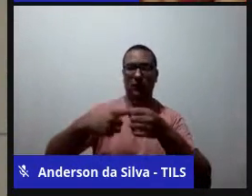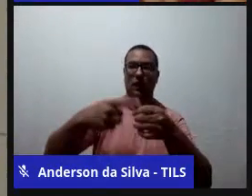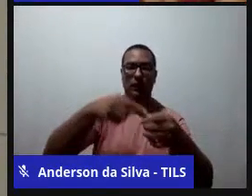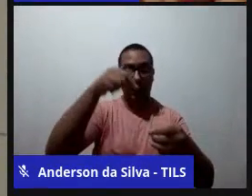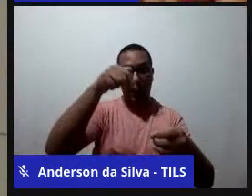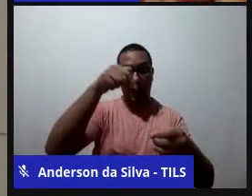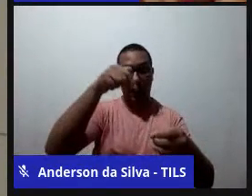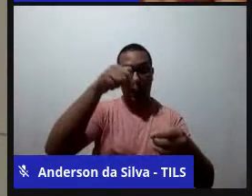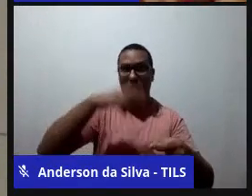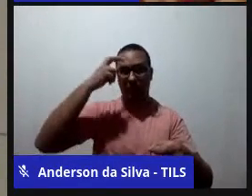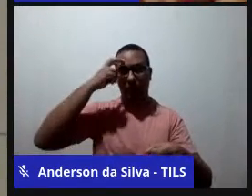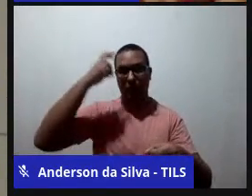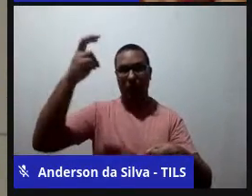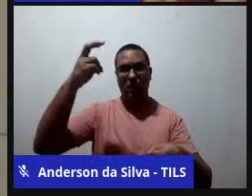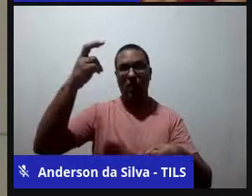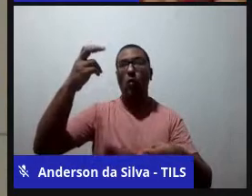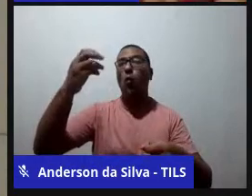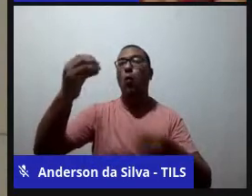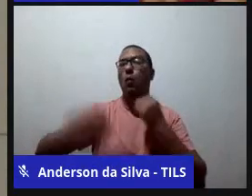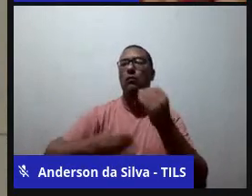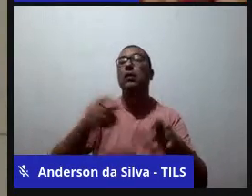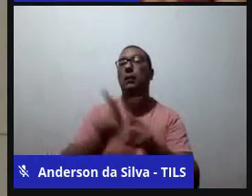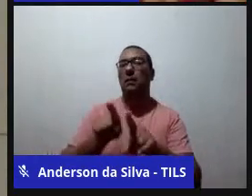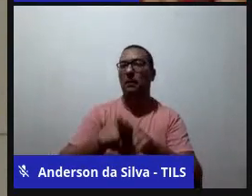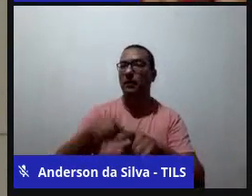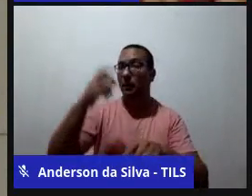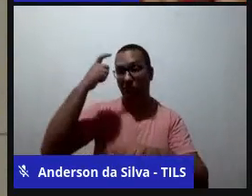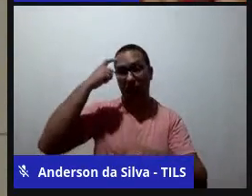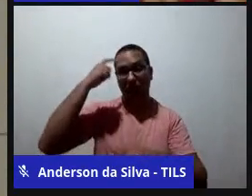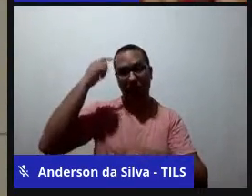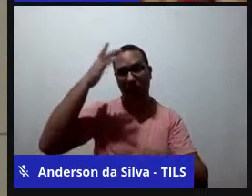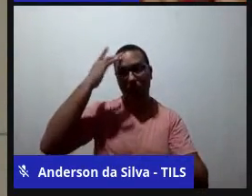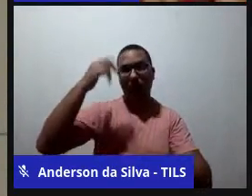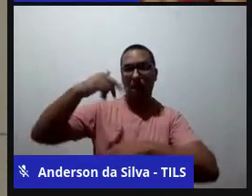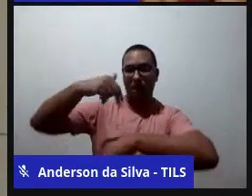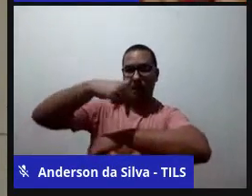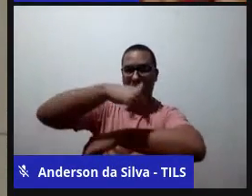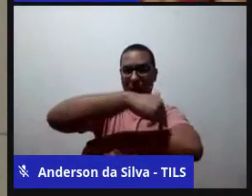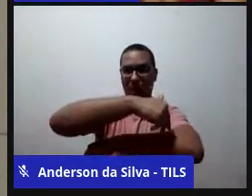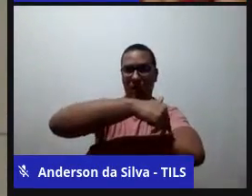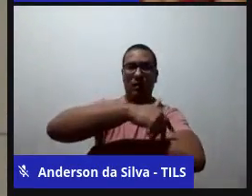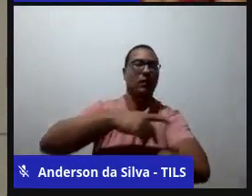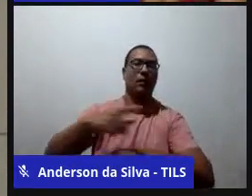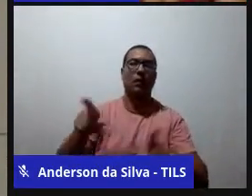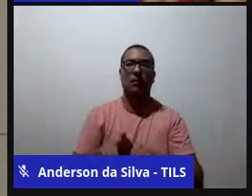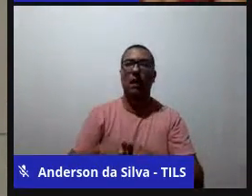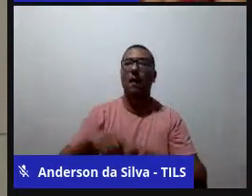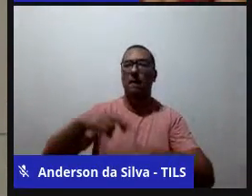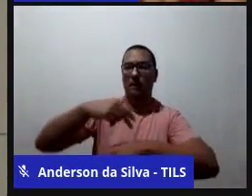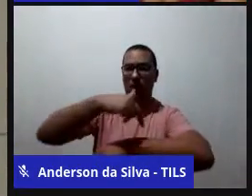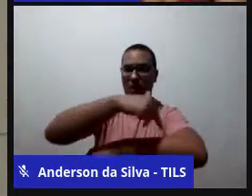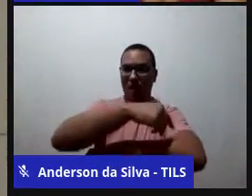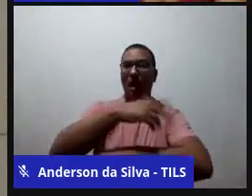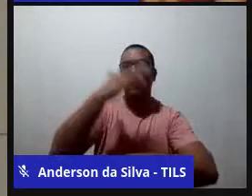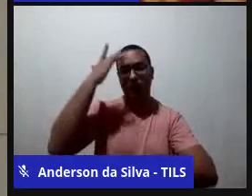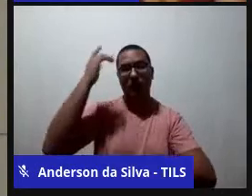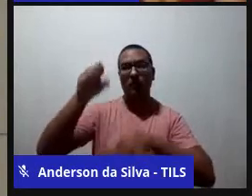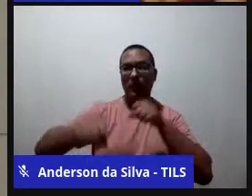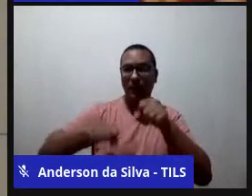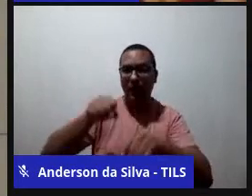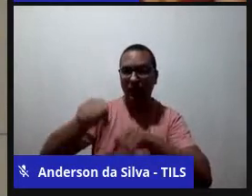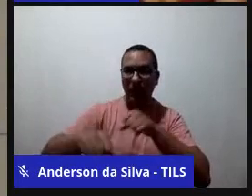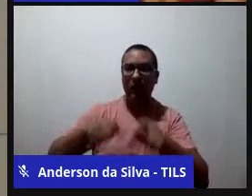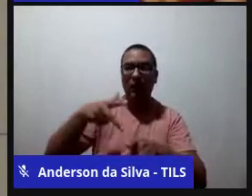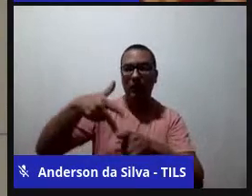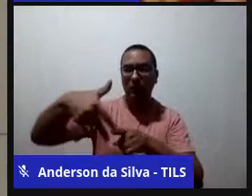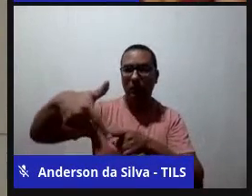inteligente, eu tenho que pensar mobilidade para as pessoas. Mobilidade, evidentemente, para pedestre, para ciclista,